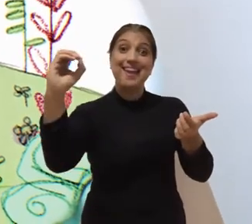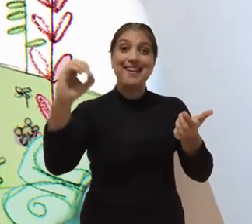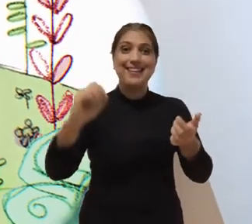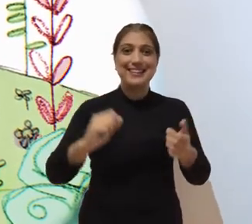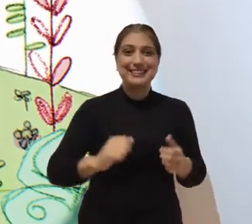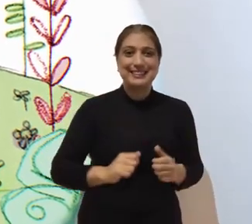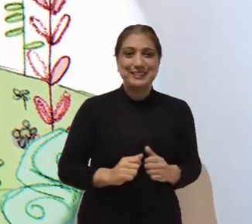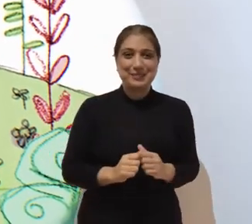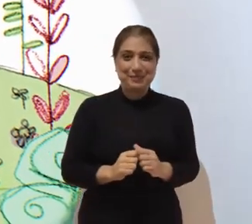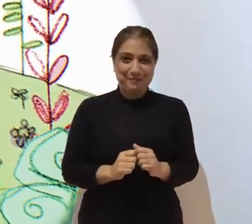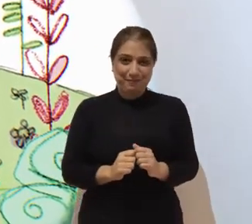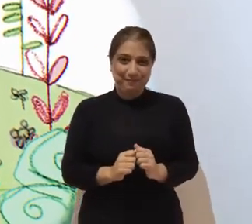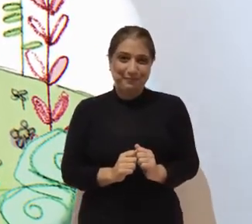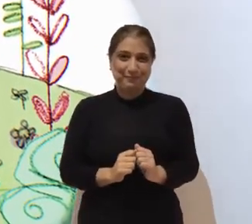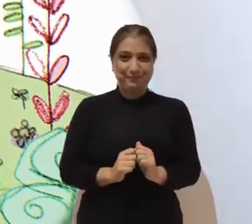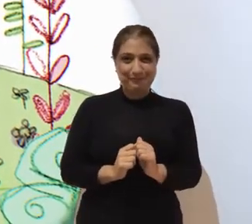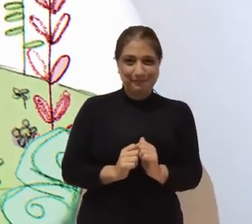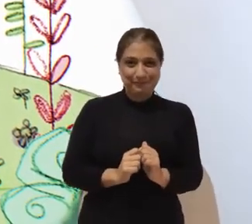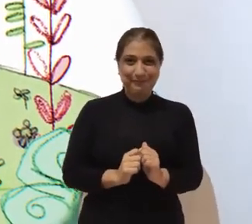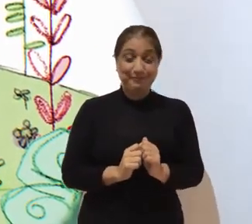Eu discursei.